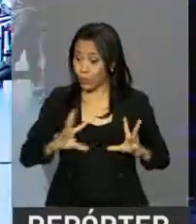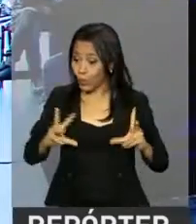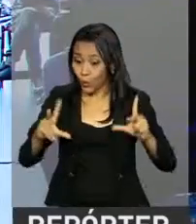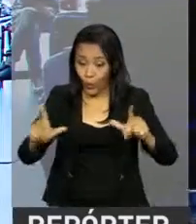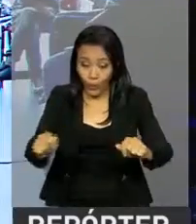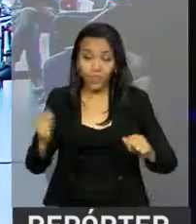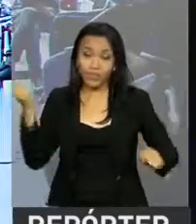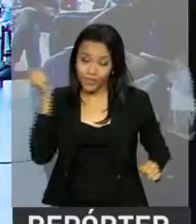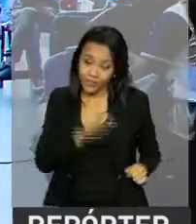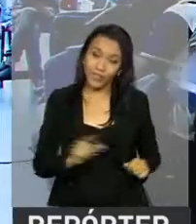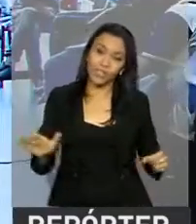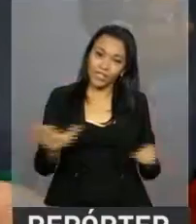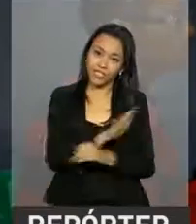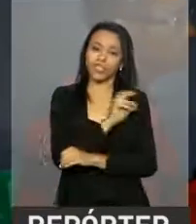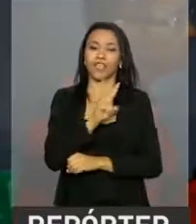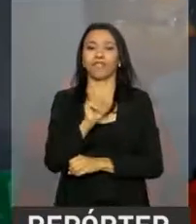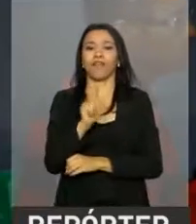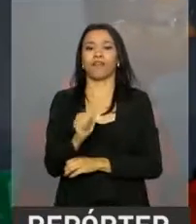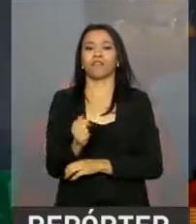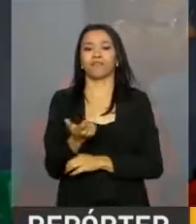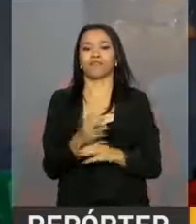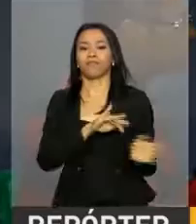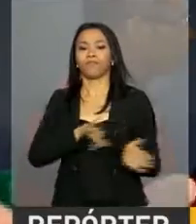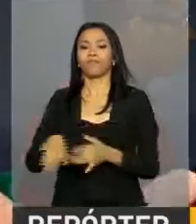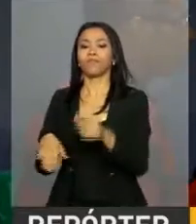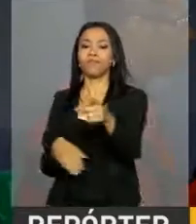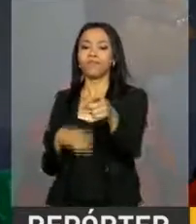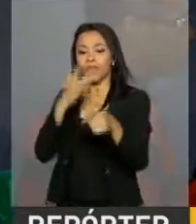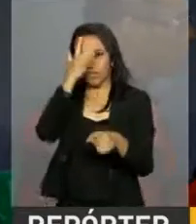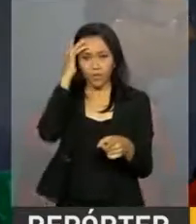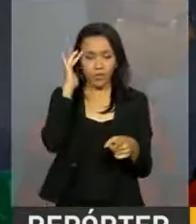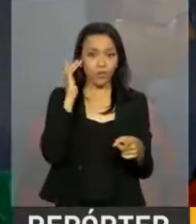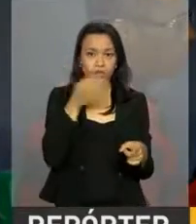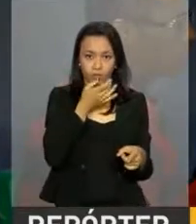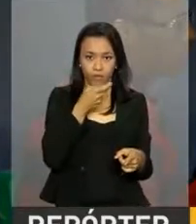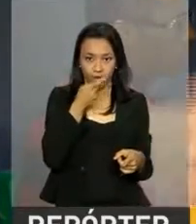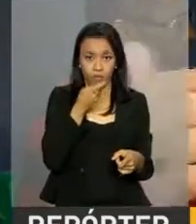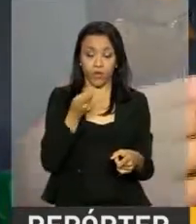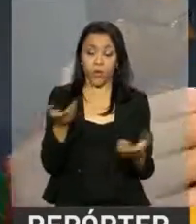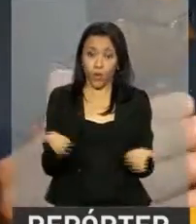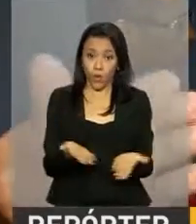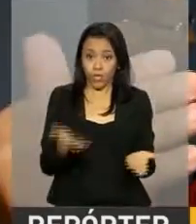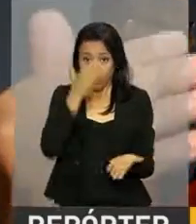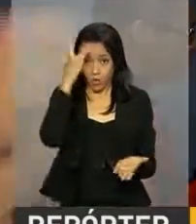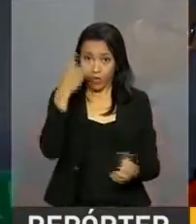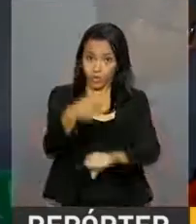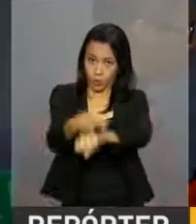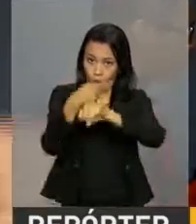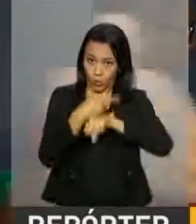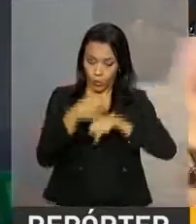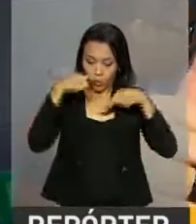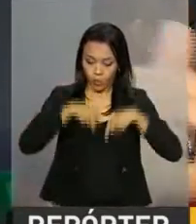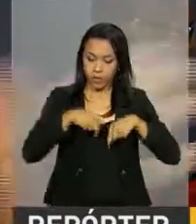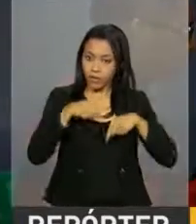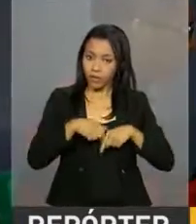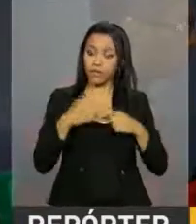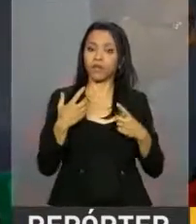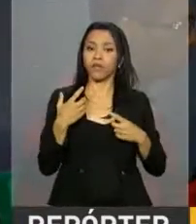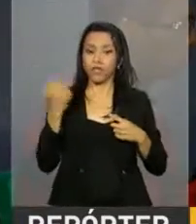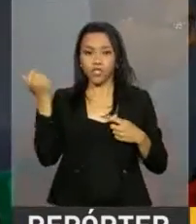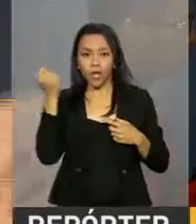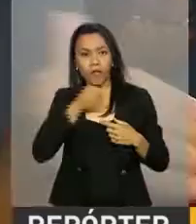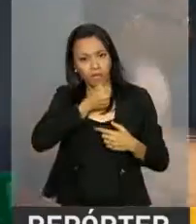elas sejam preenchidas. As pessoas hoje vêm para cá e aí saem daqui já com